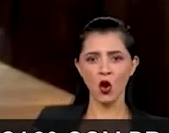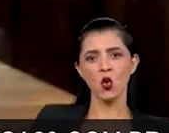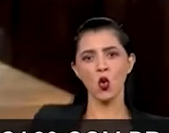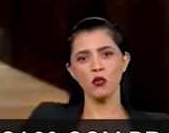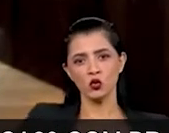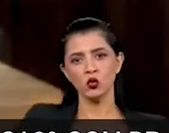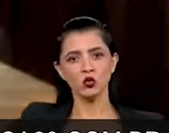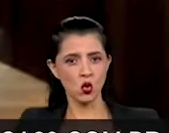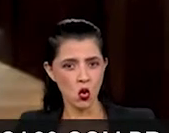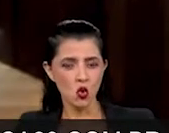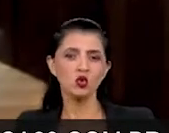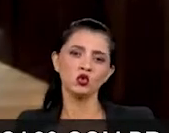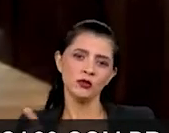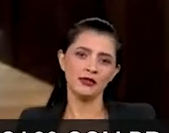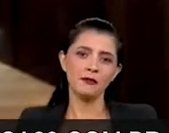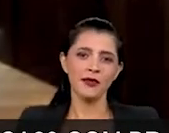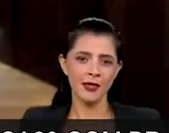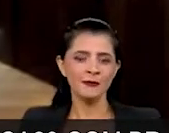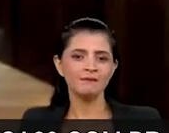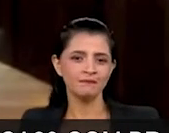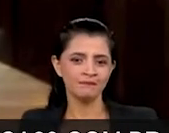nossos produtos e, consequentemente,